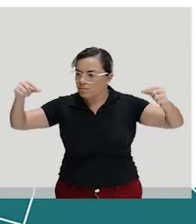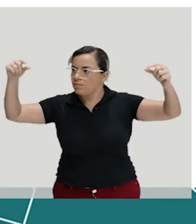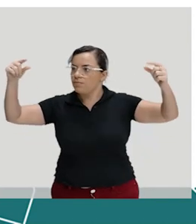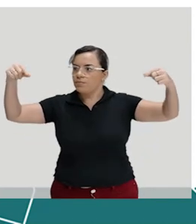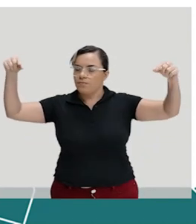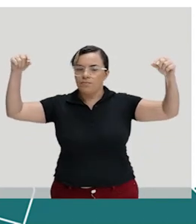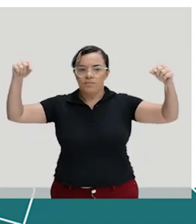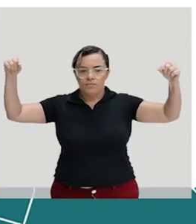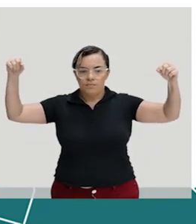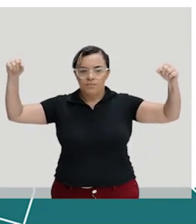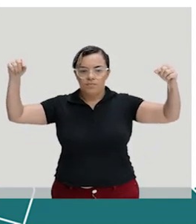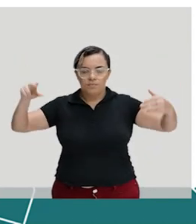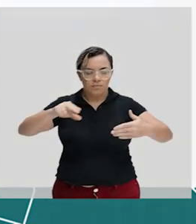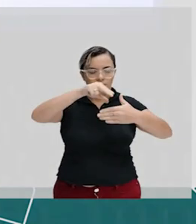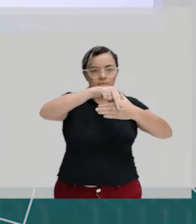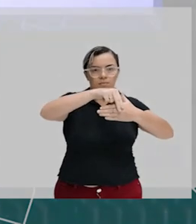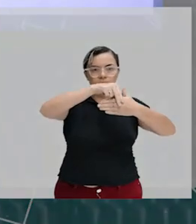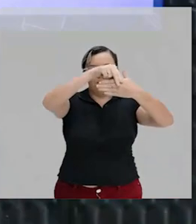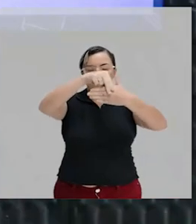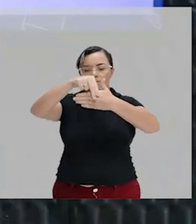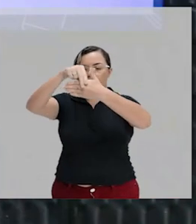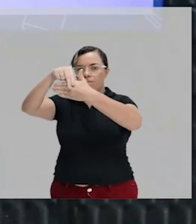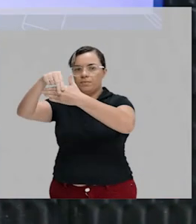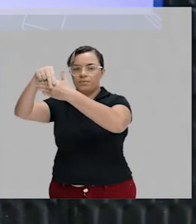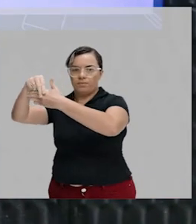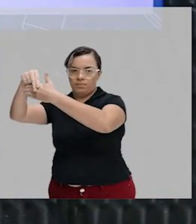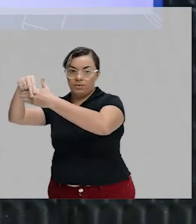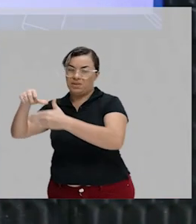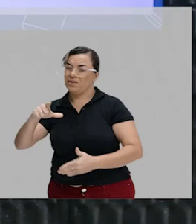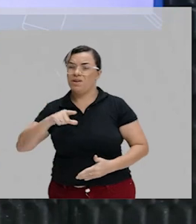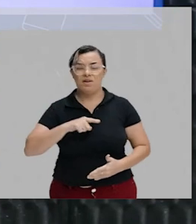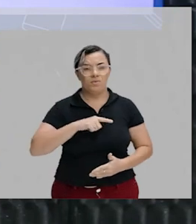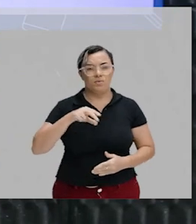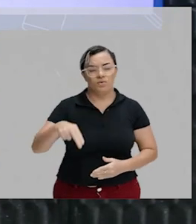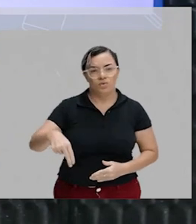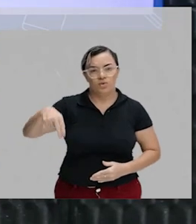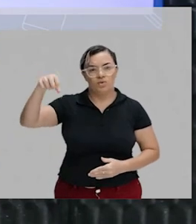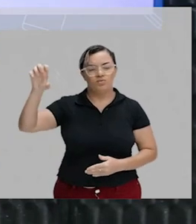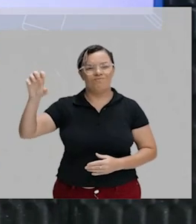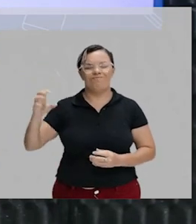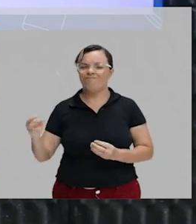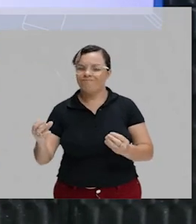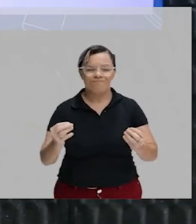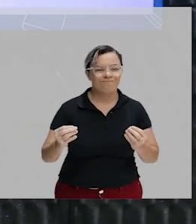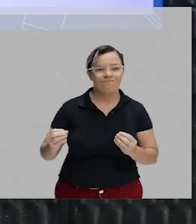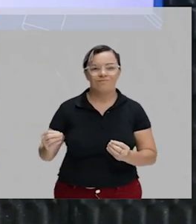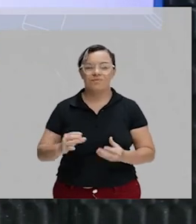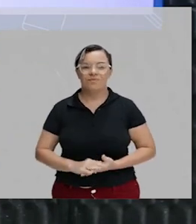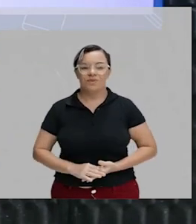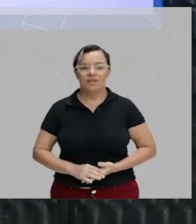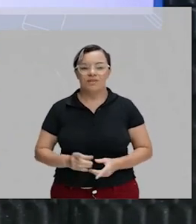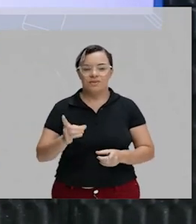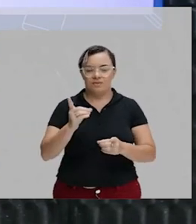eu não vend de corda cordel e a gente tem muito isso no nordeste certo e aí eu encontrei um